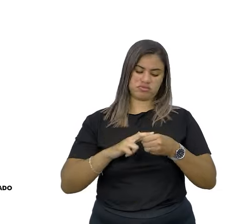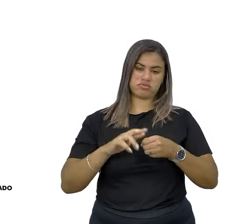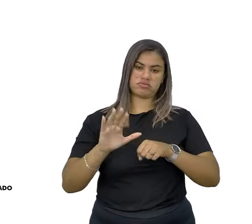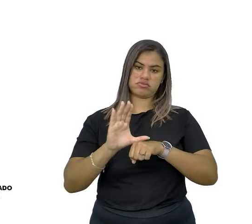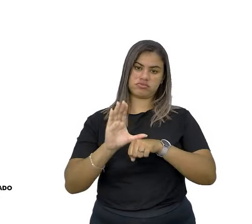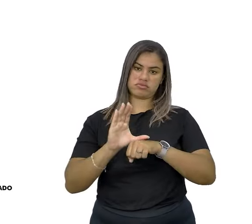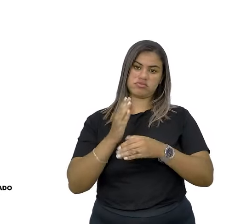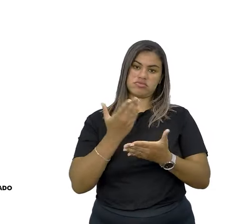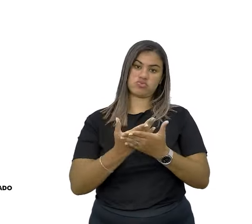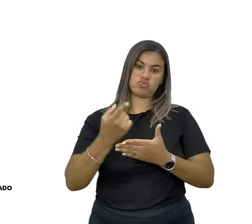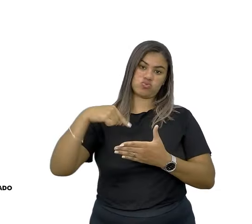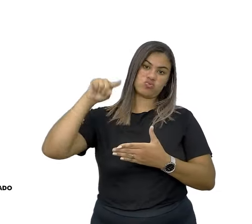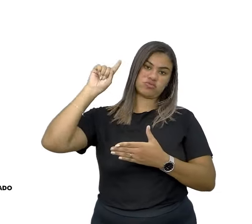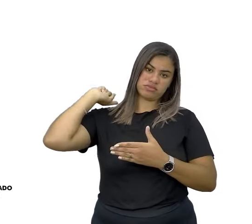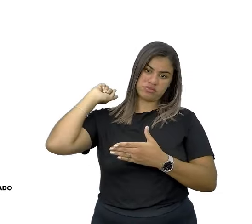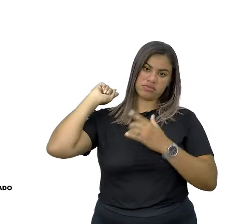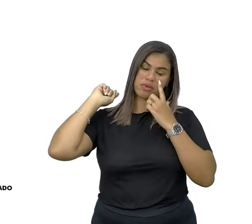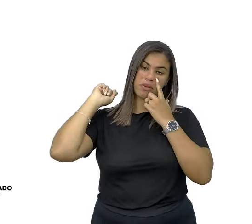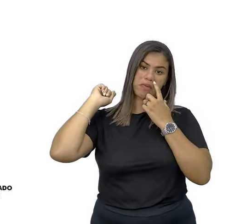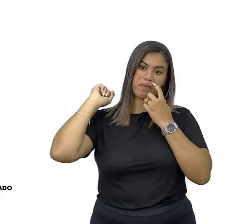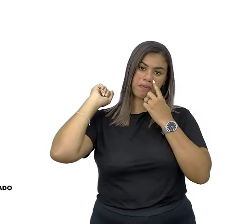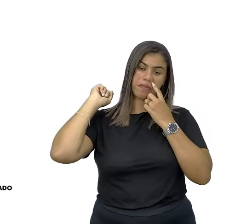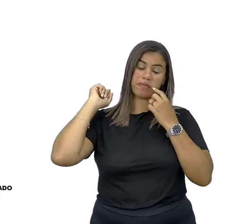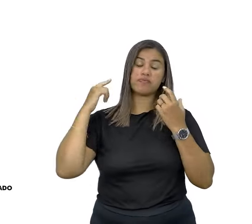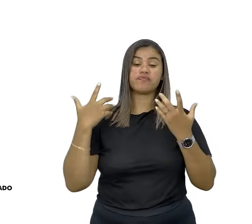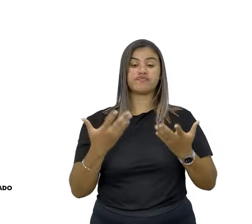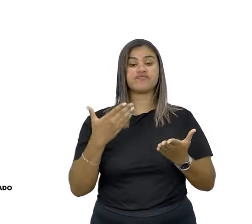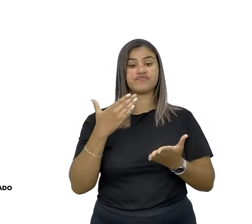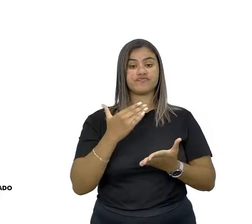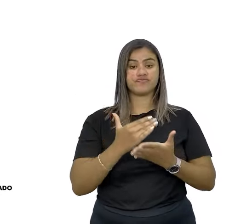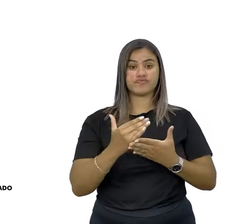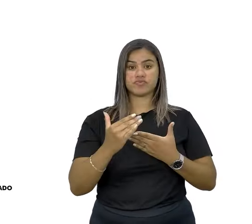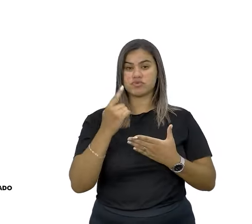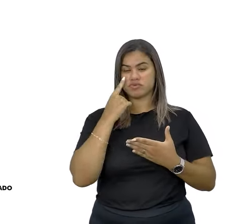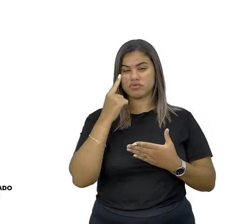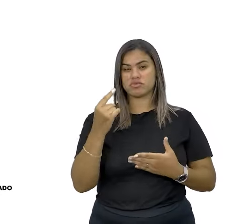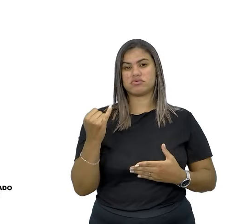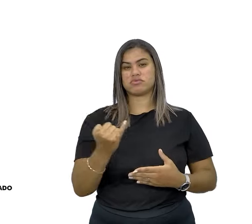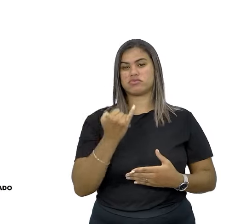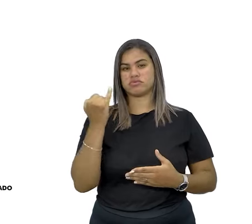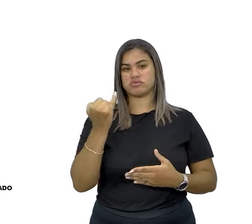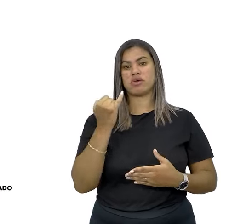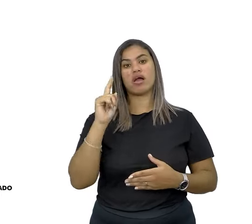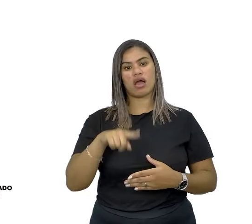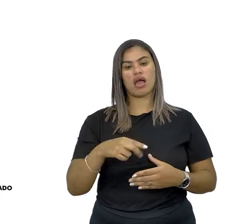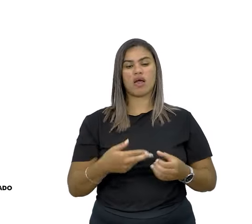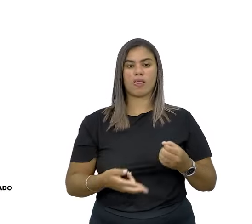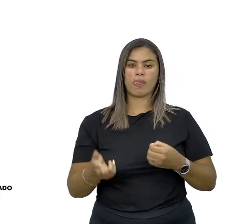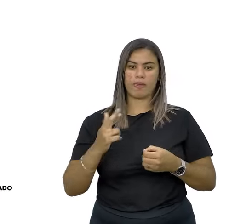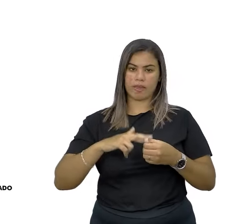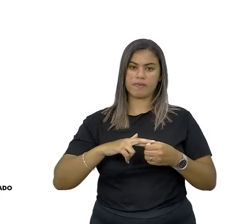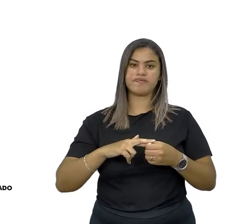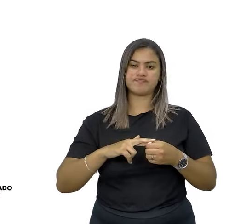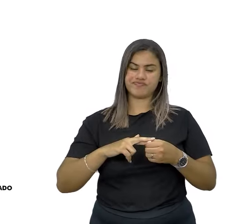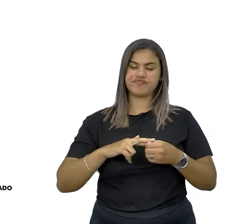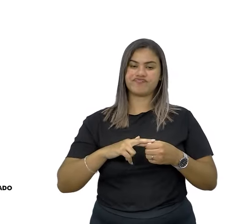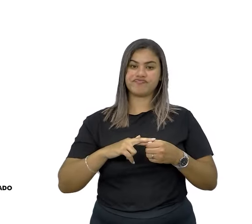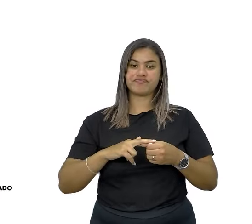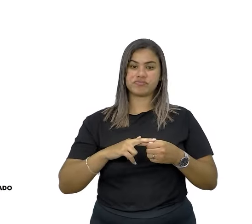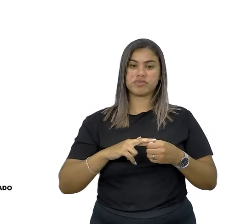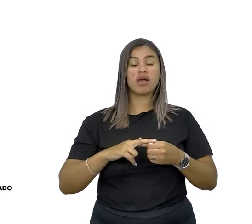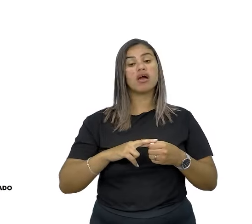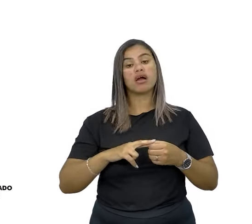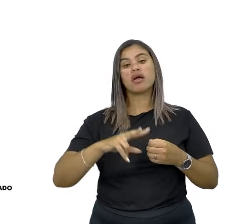das aulas anteriores. Então, no iniciando, olha que importante que é fazer a retomada de conceitos, esse levantamento